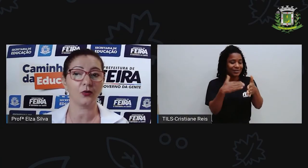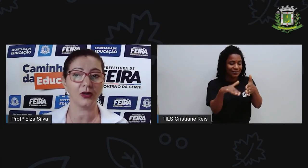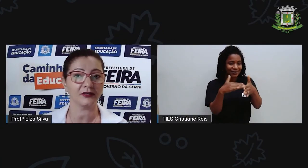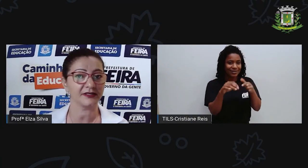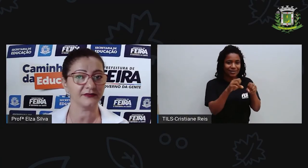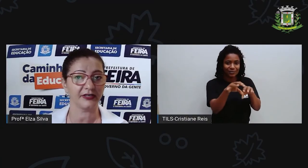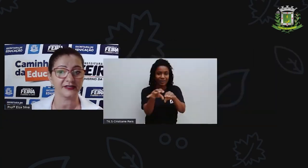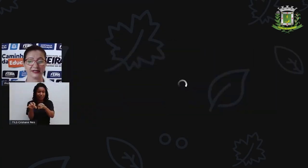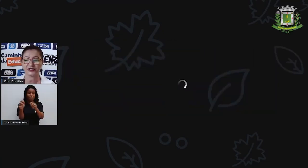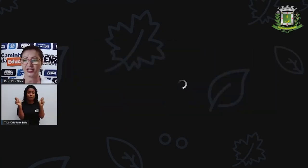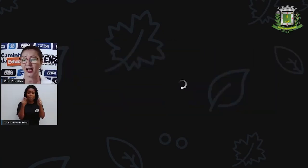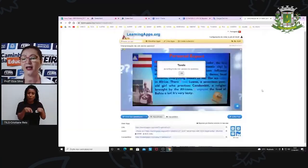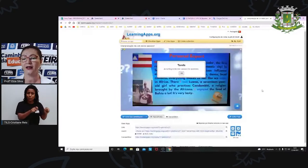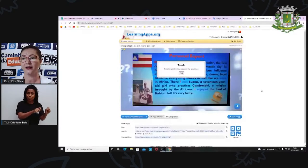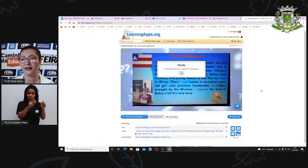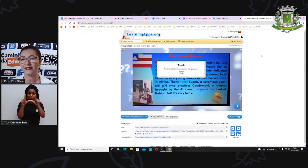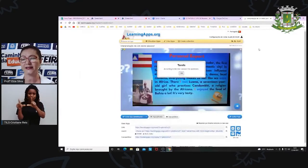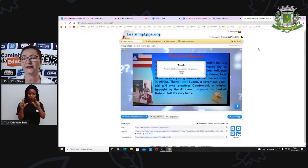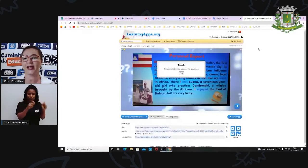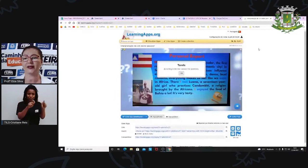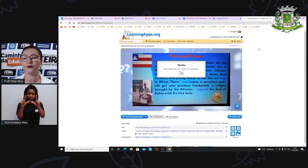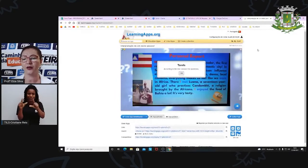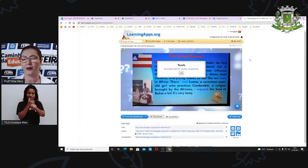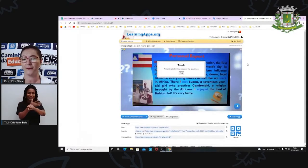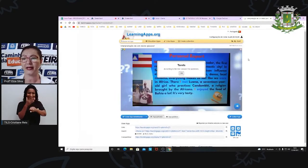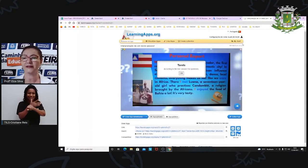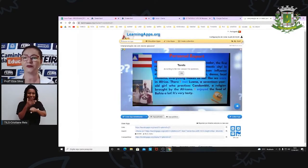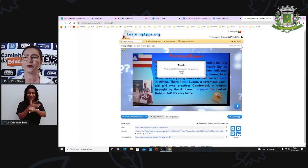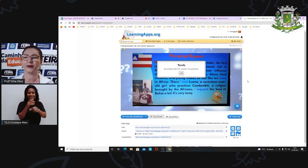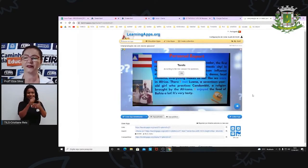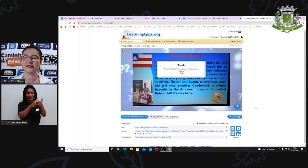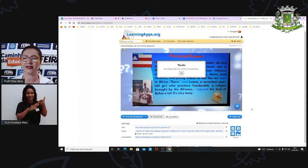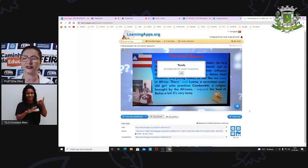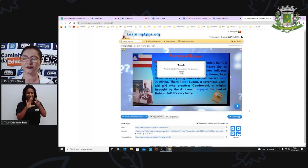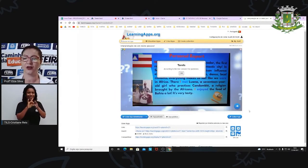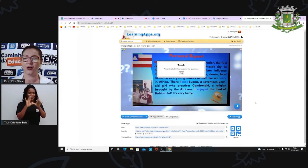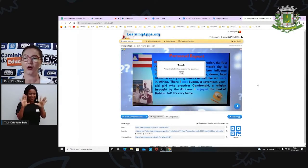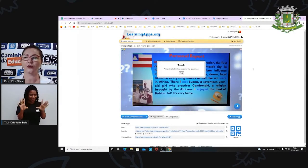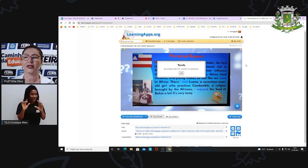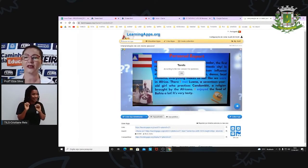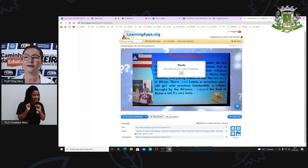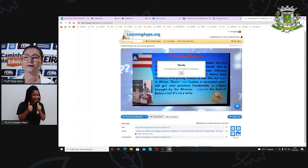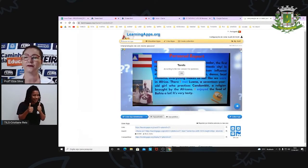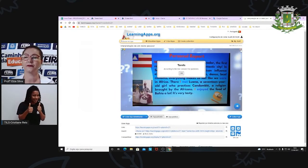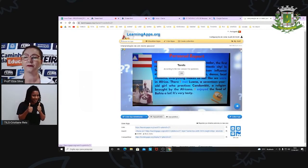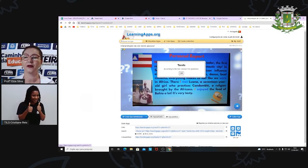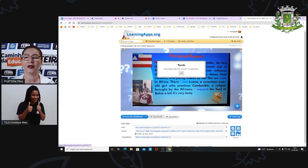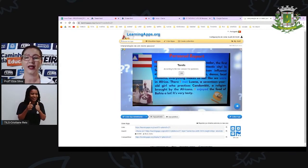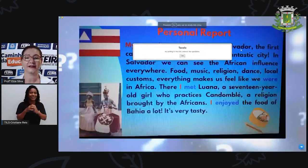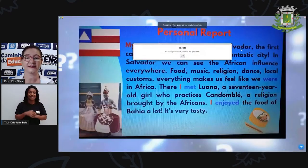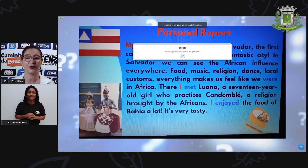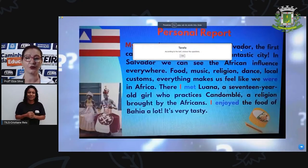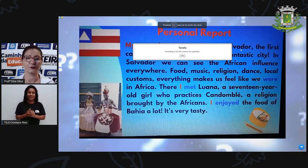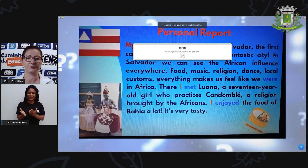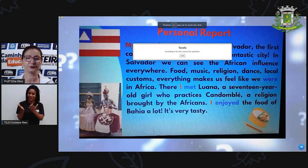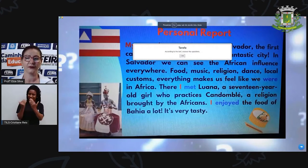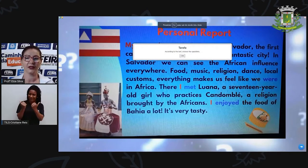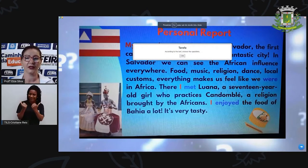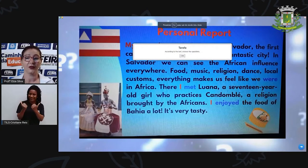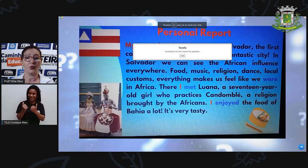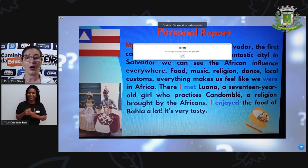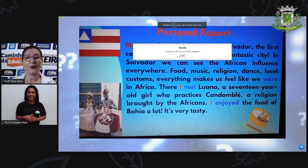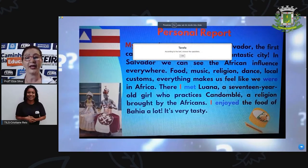atividade Quantas vezes Achar Necessário Para a sua Aprendizagem Ok Let's go